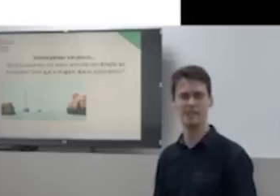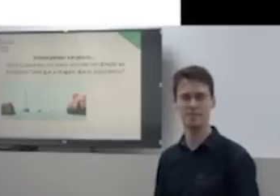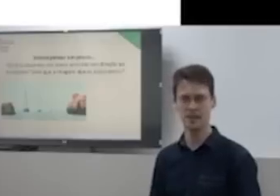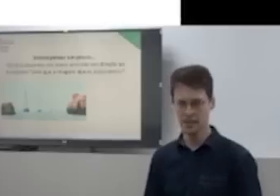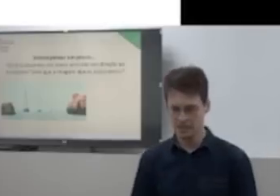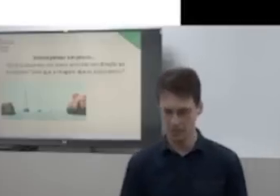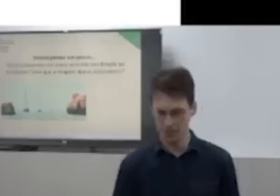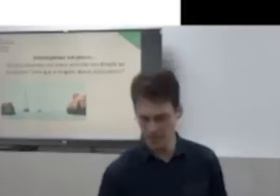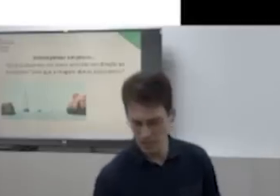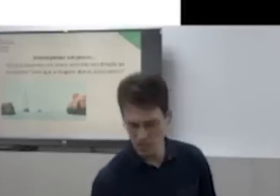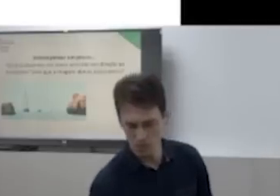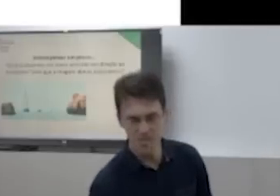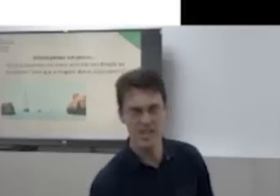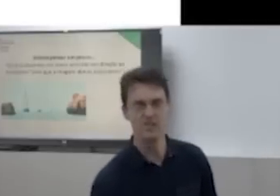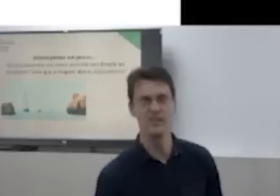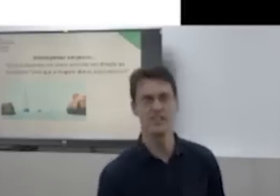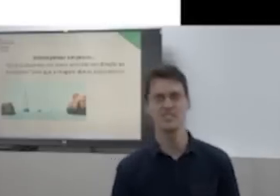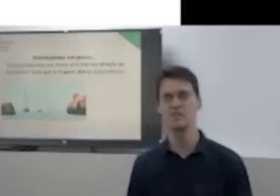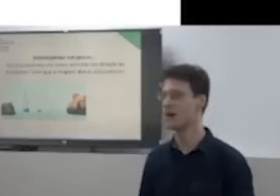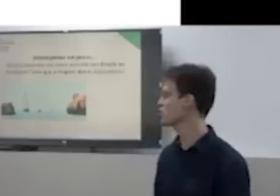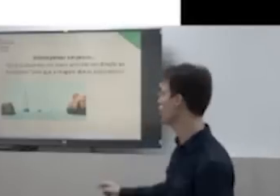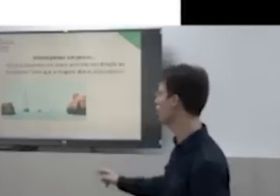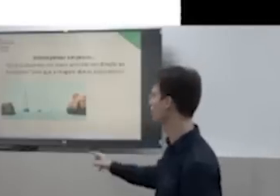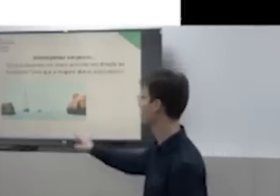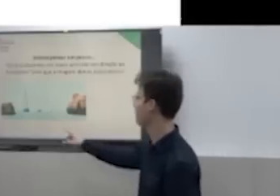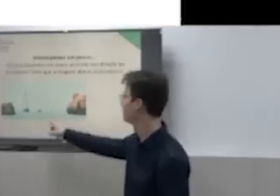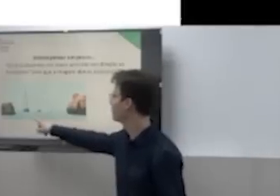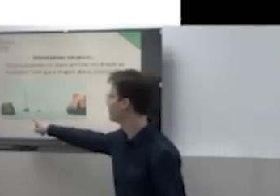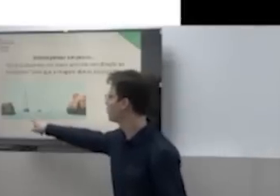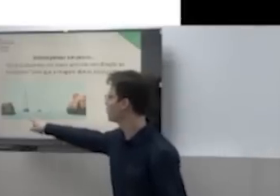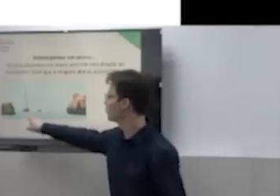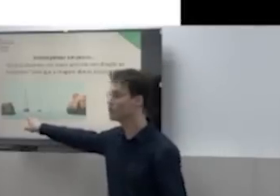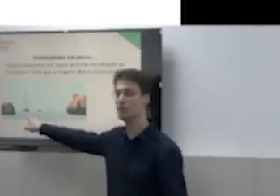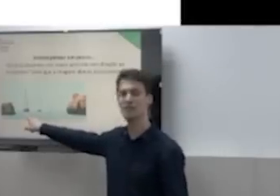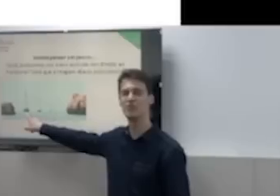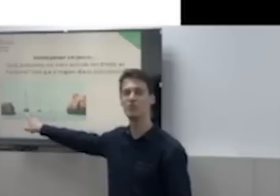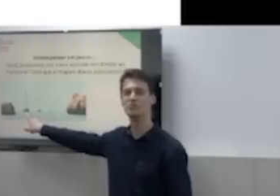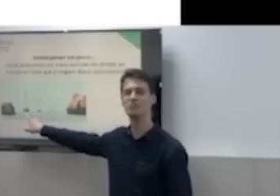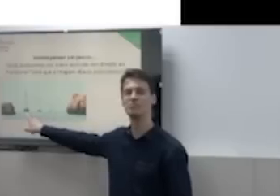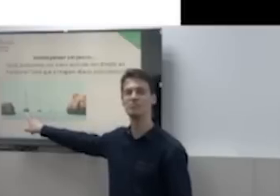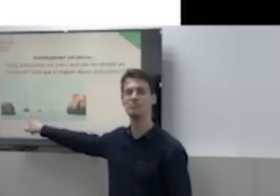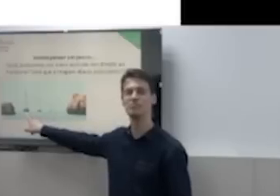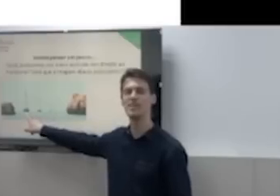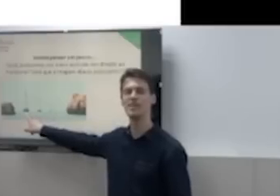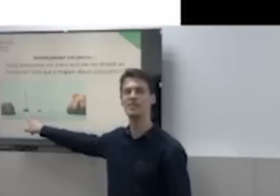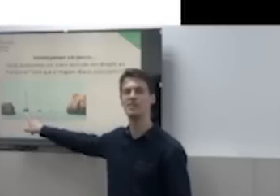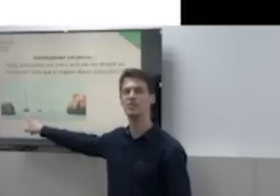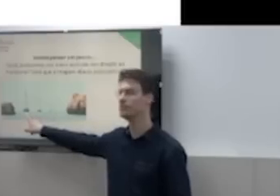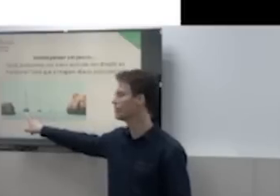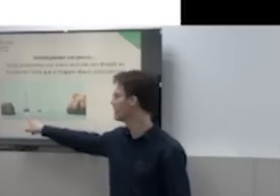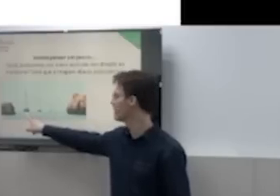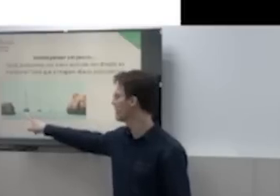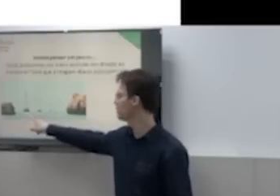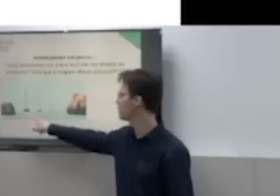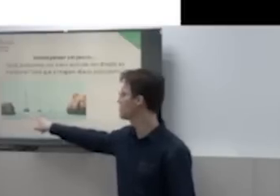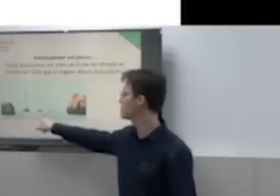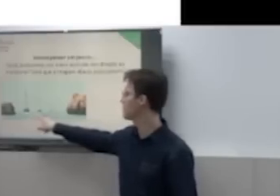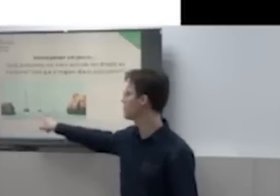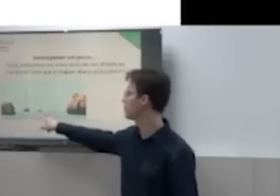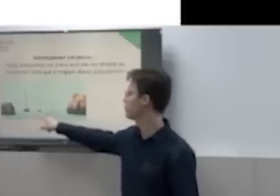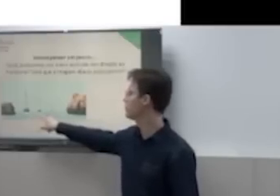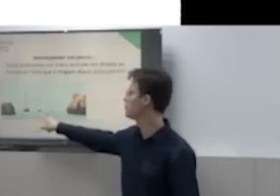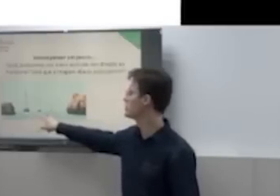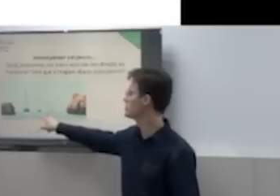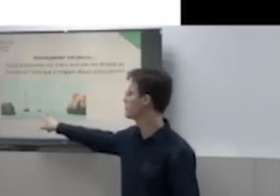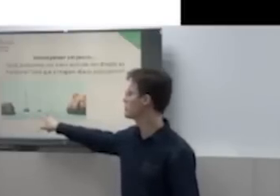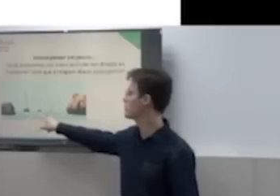abaixo está correta? Então, a gente consegue ver nessa imagem o quê? Eu estou vendo um navio bem grandão. De repente,